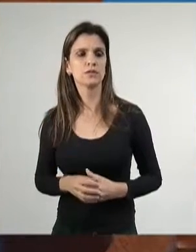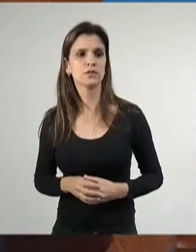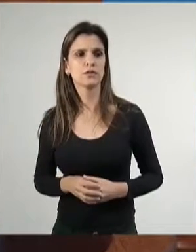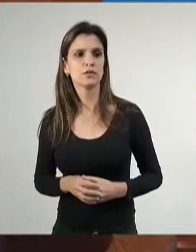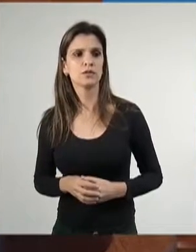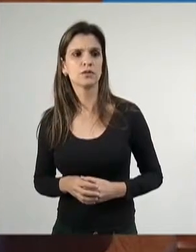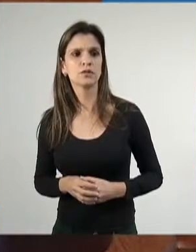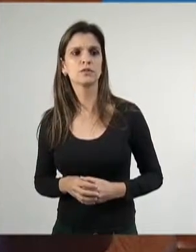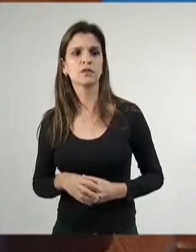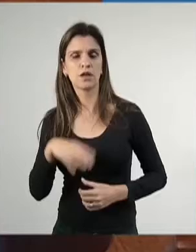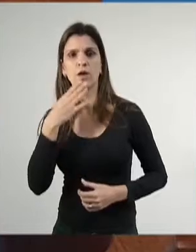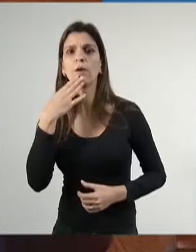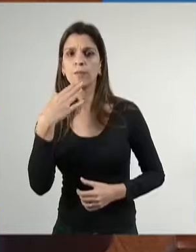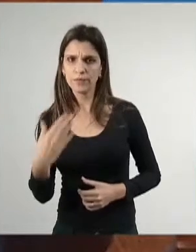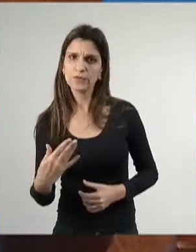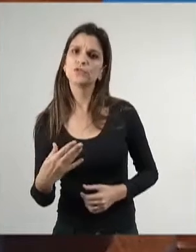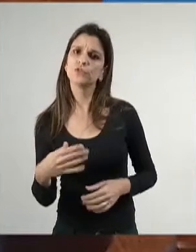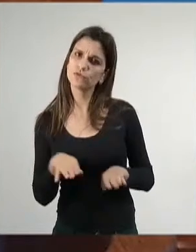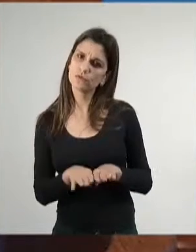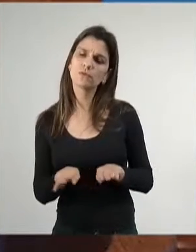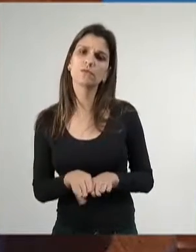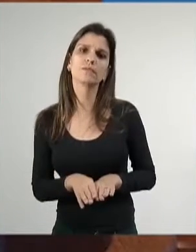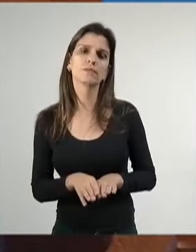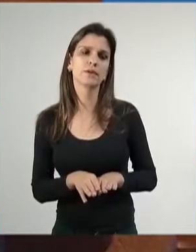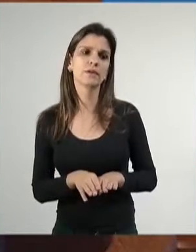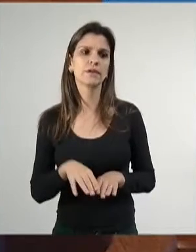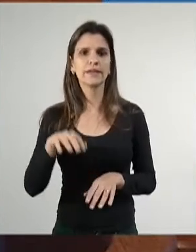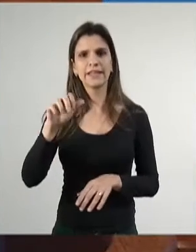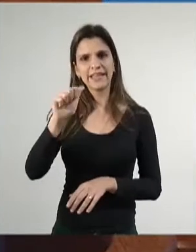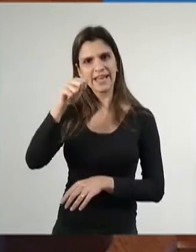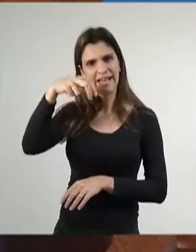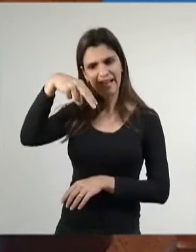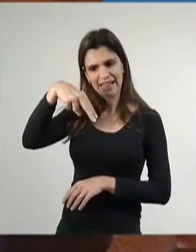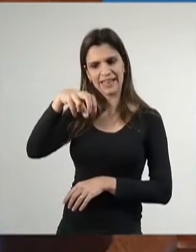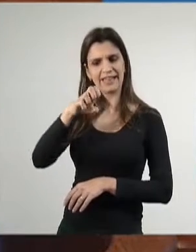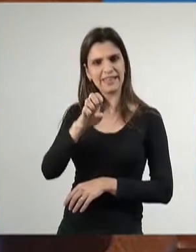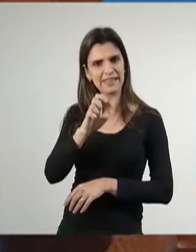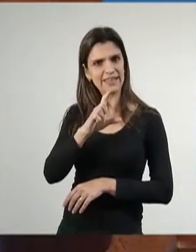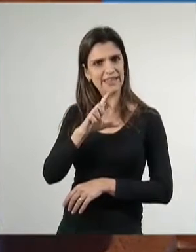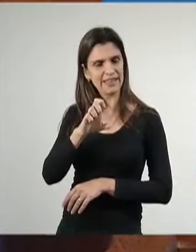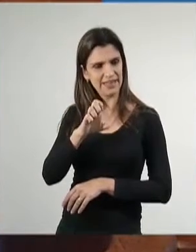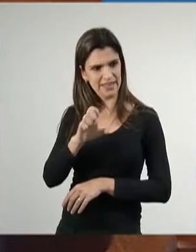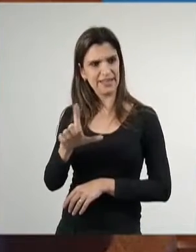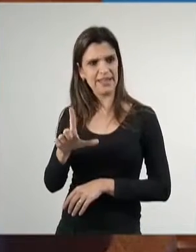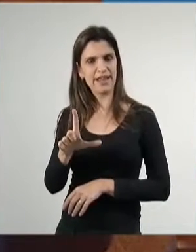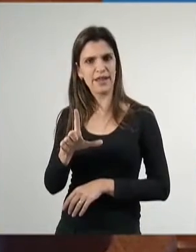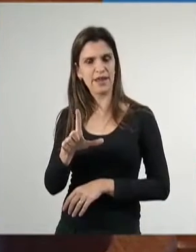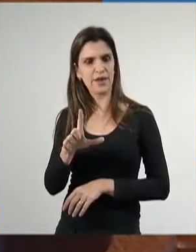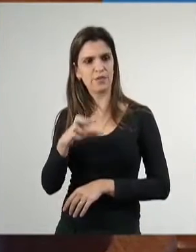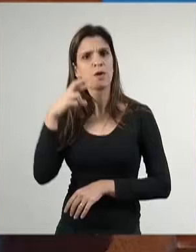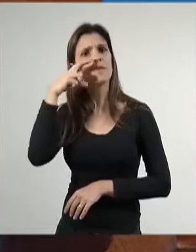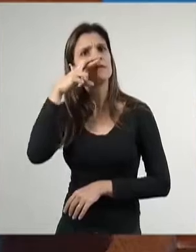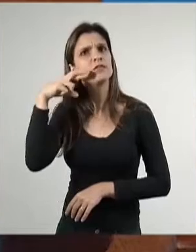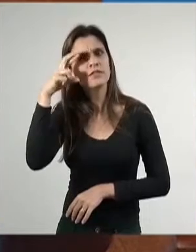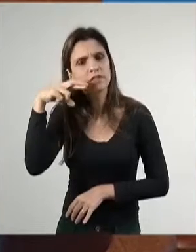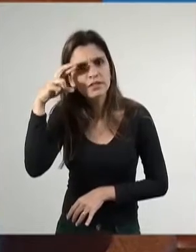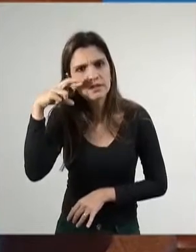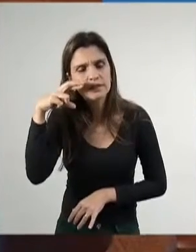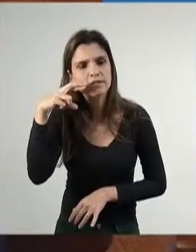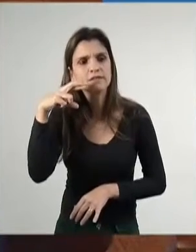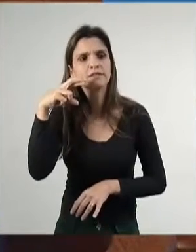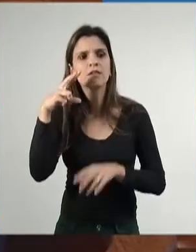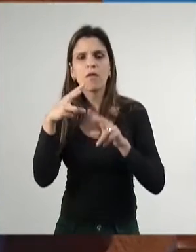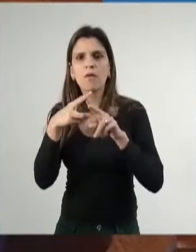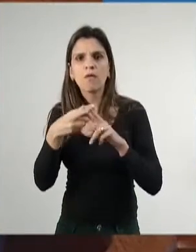Eteócles, da mesma forma, pediu que a ANEEL determinasse uma vistoria nas redes de energia elétrica, que